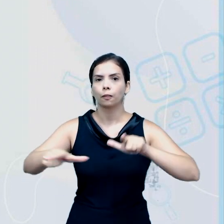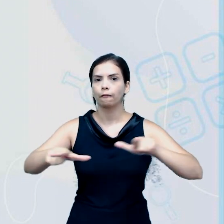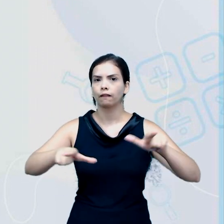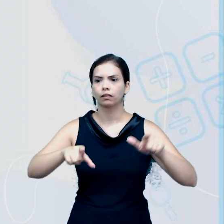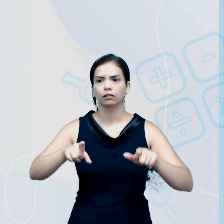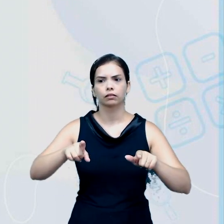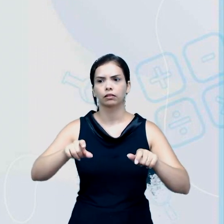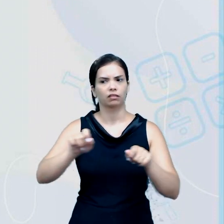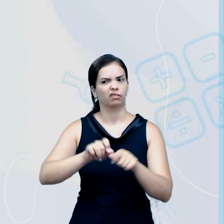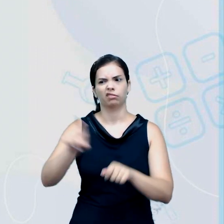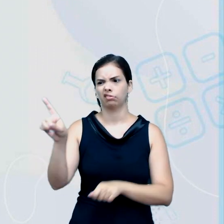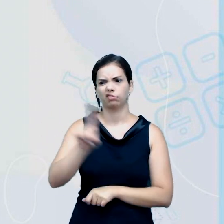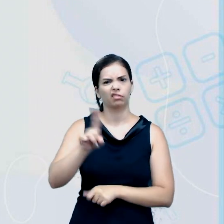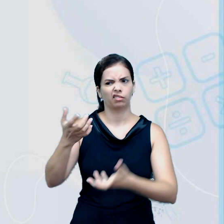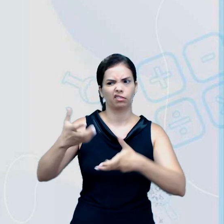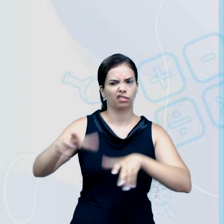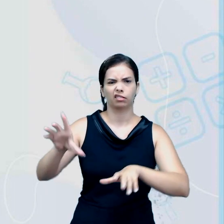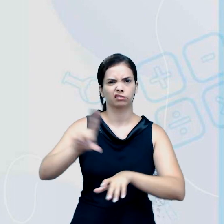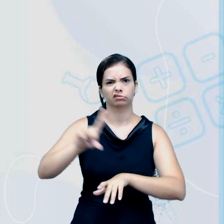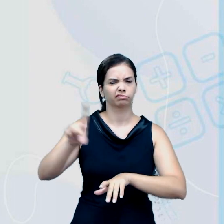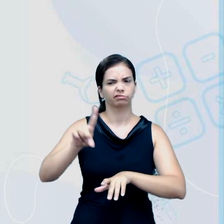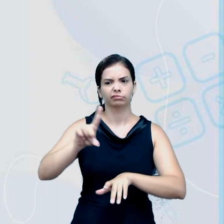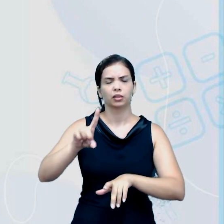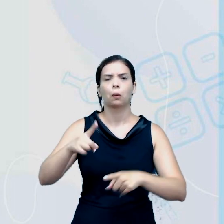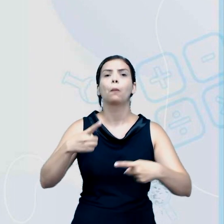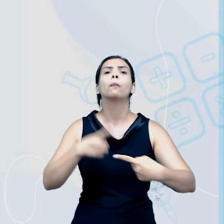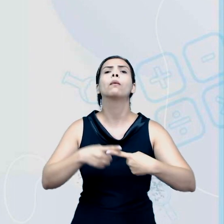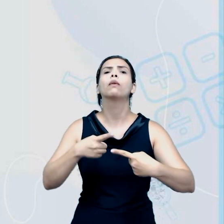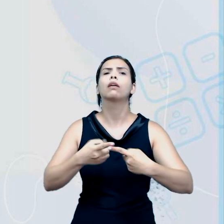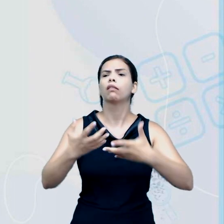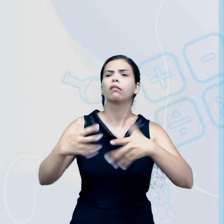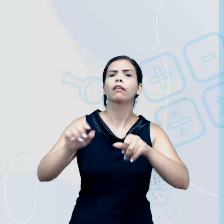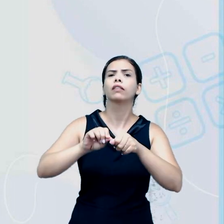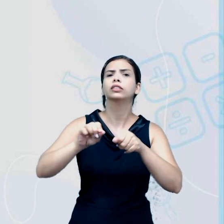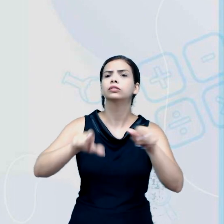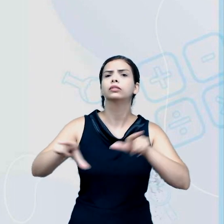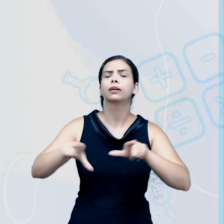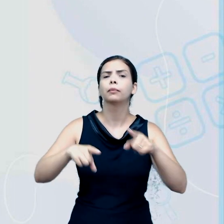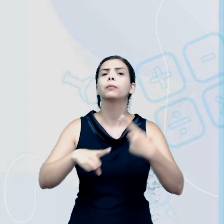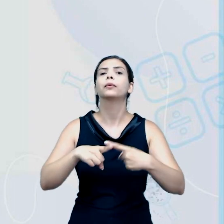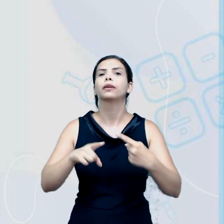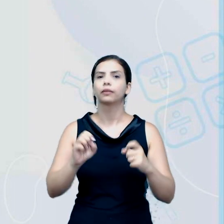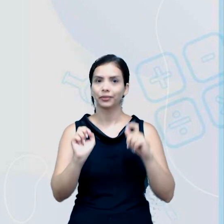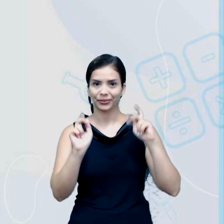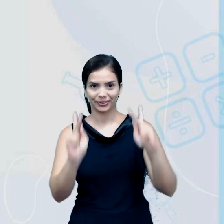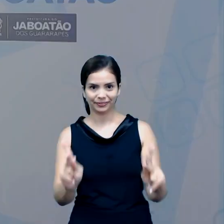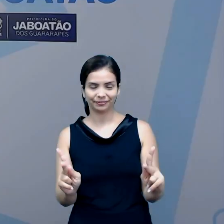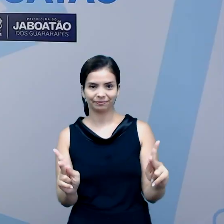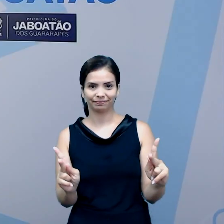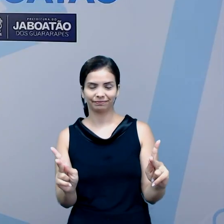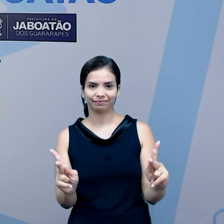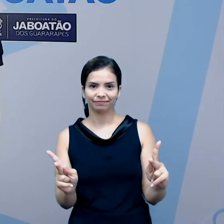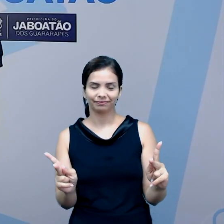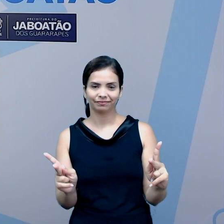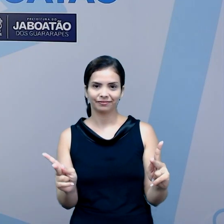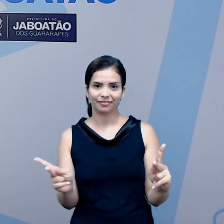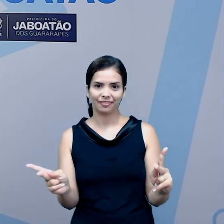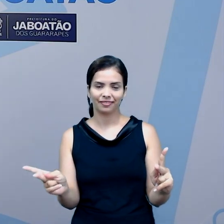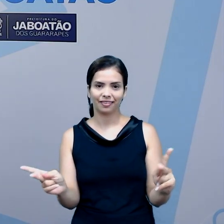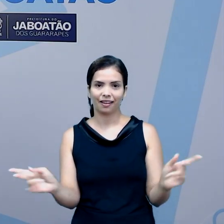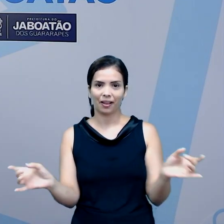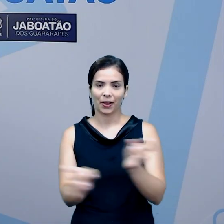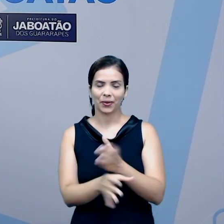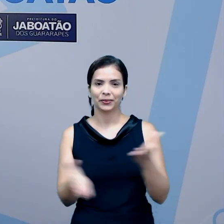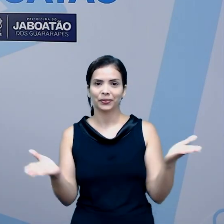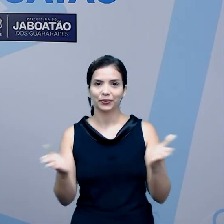trabalhos você não faria de forma nenhuma E por que você não faria Ok então a gente fica por aqui